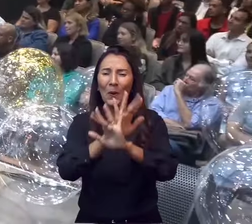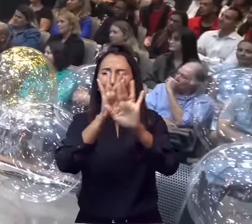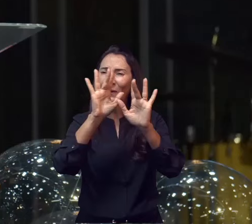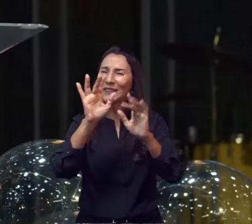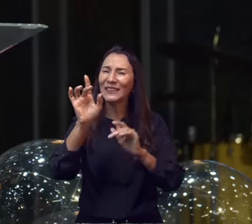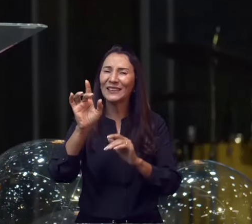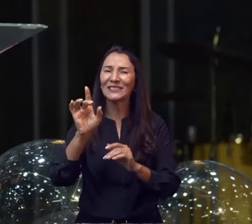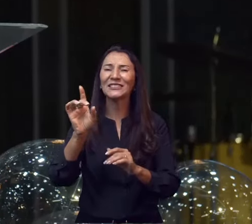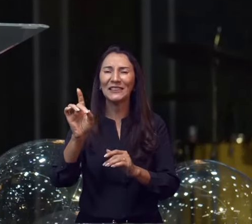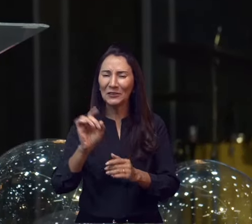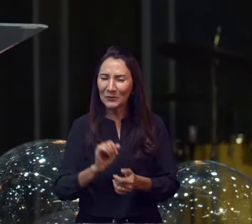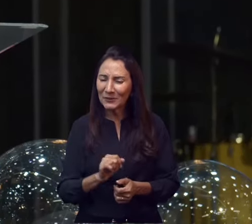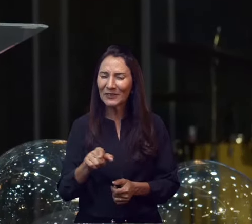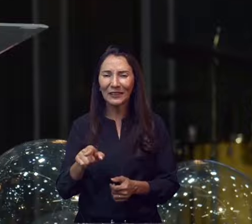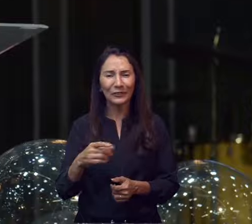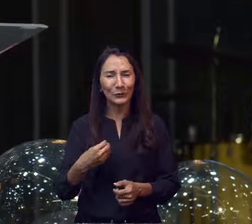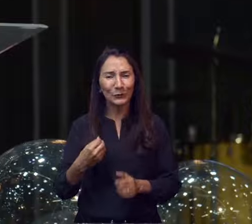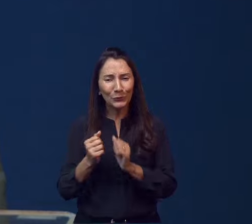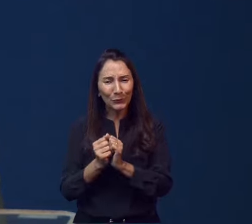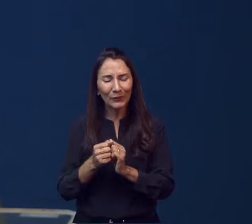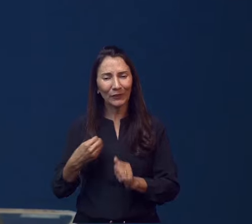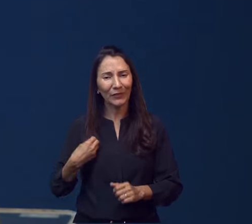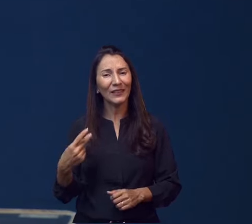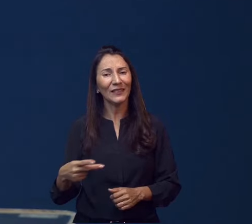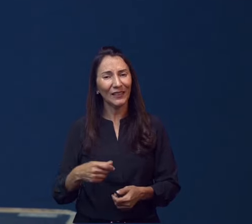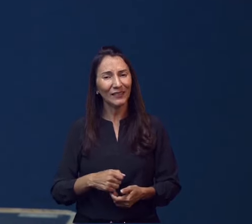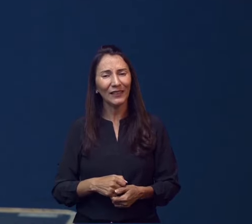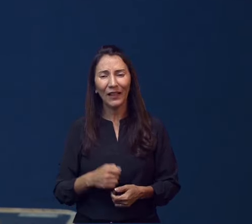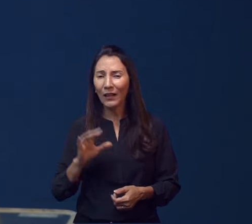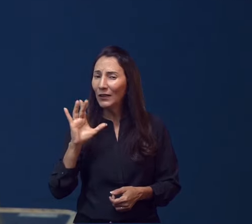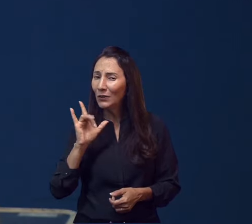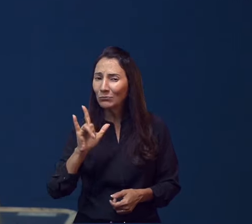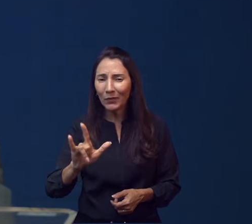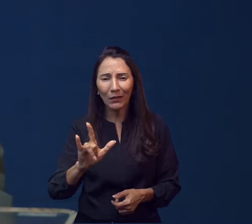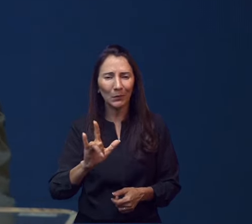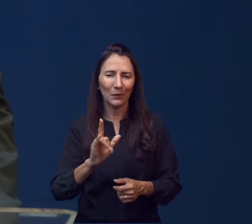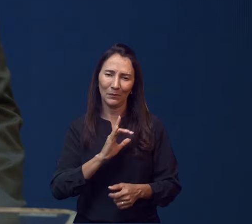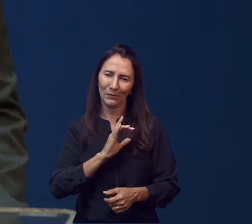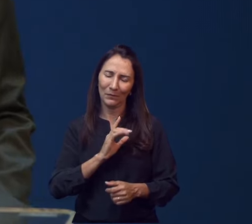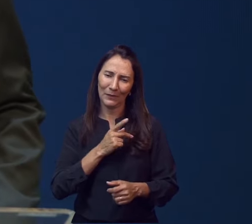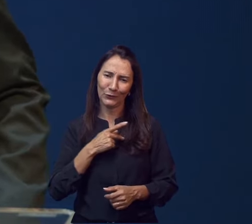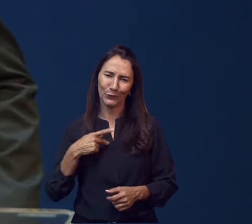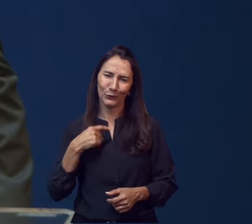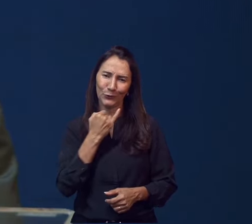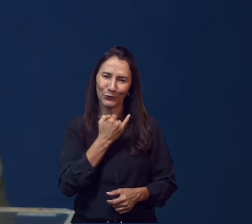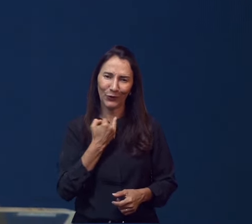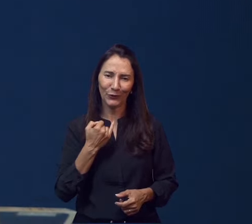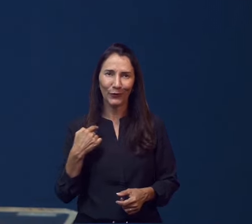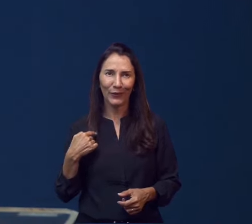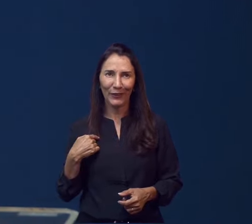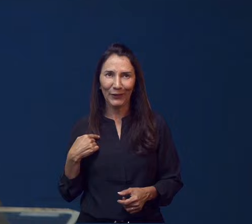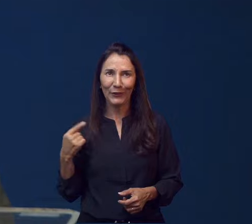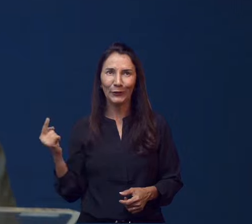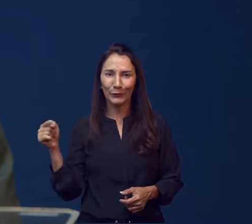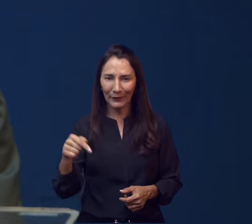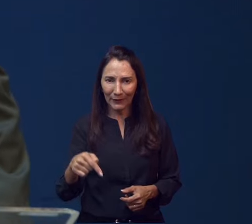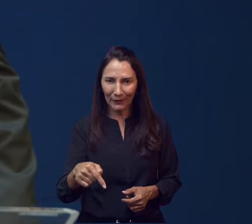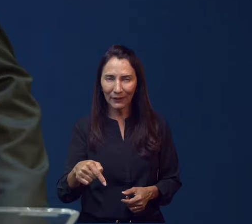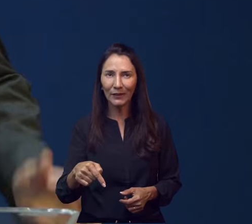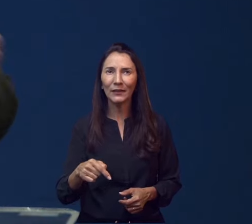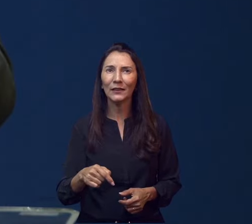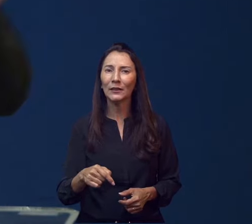a esperança da Glória Eu amo Pastor Jorge eu tenho vindo aqui por milagre eu já voltei que